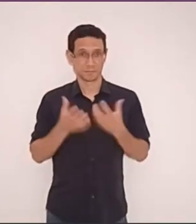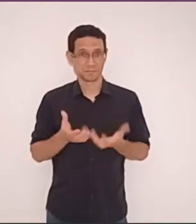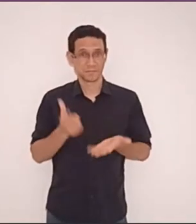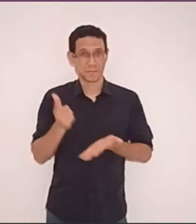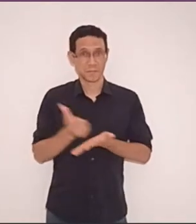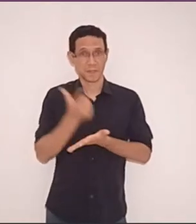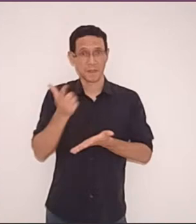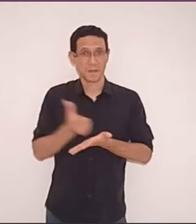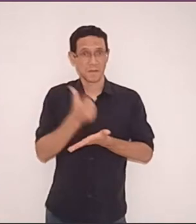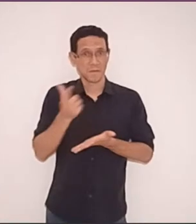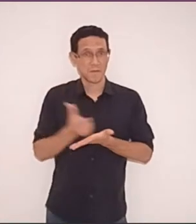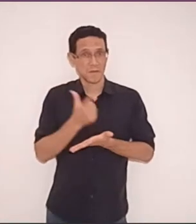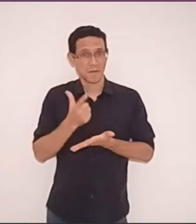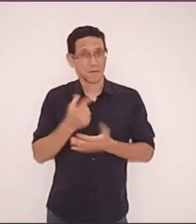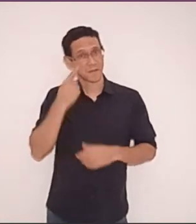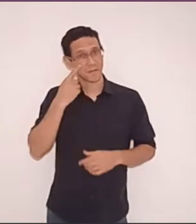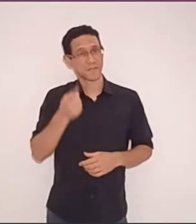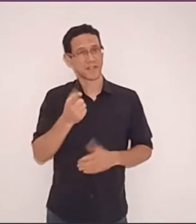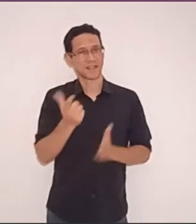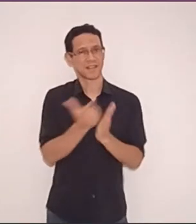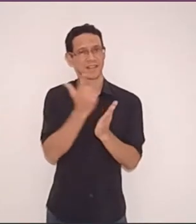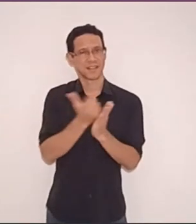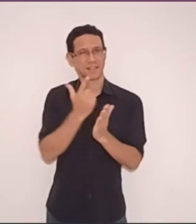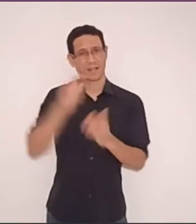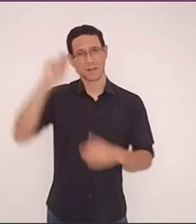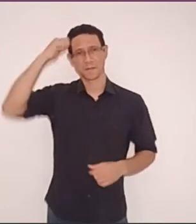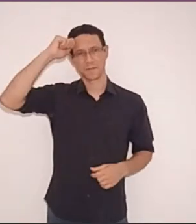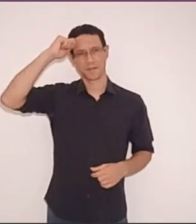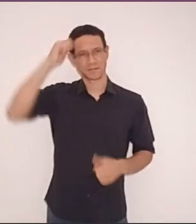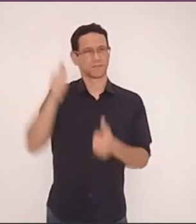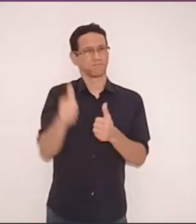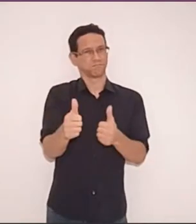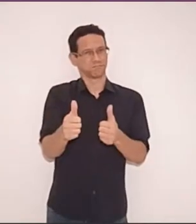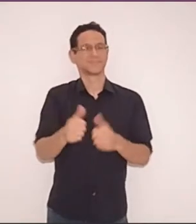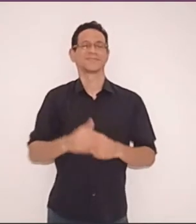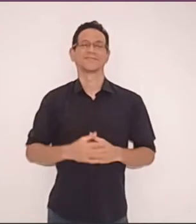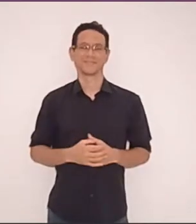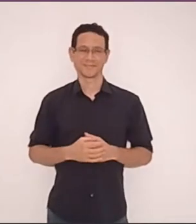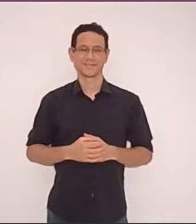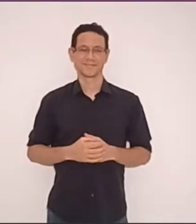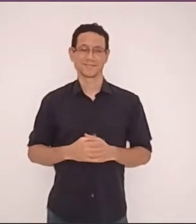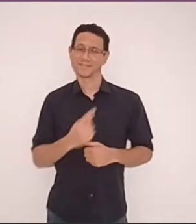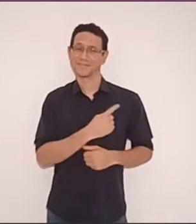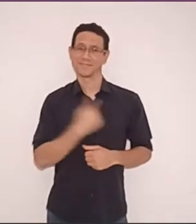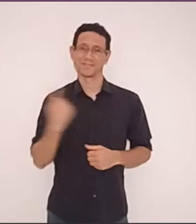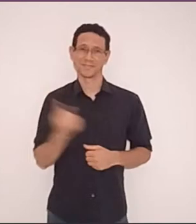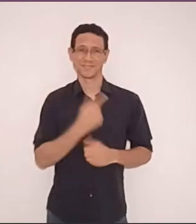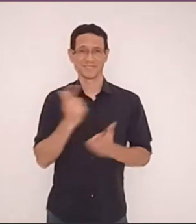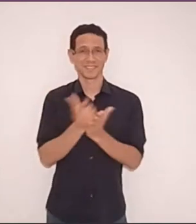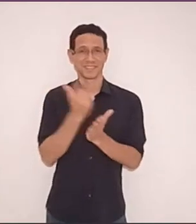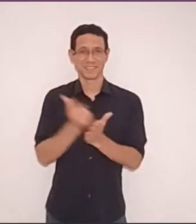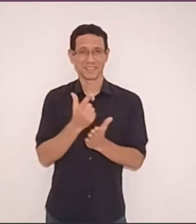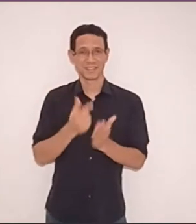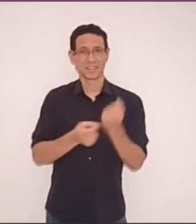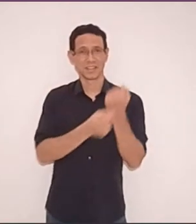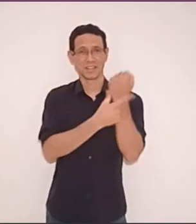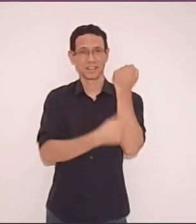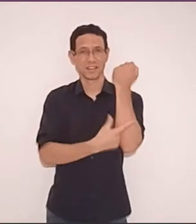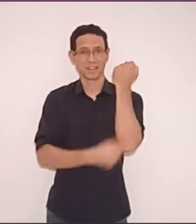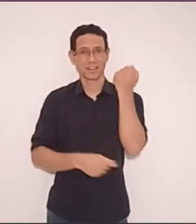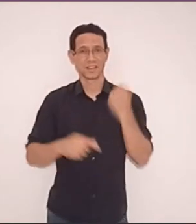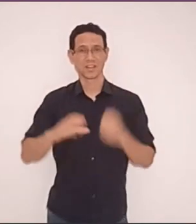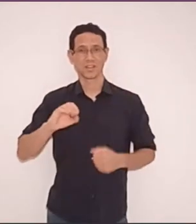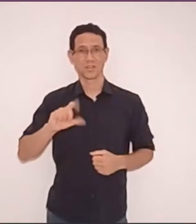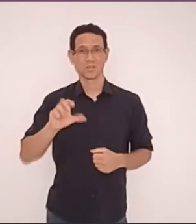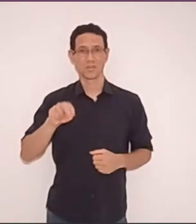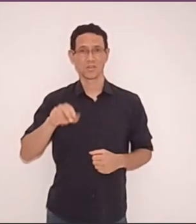livro procura ler os livros das pessoas presas o nosso livro colonização Quilombo modos e seguinte